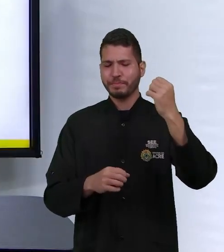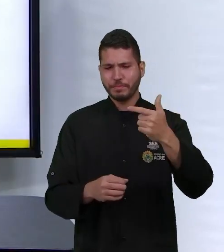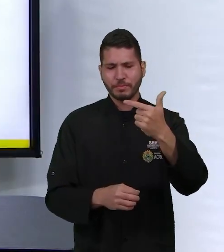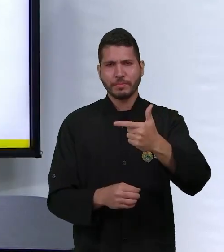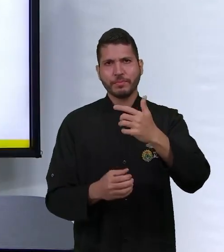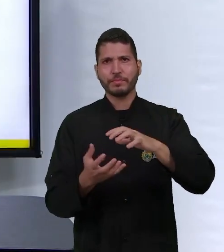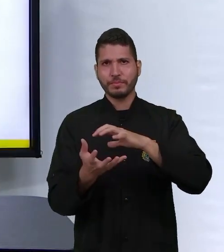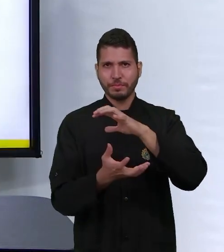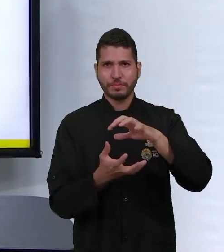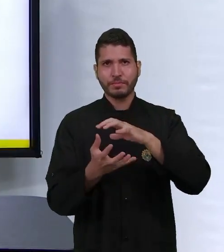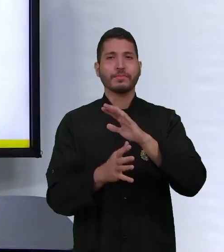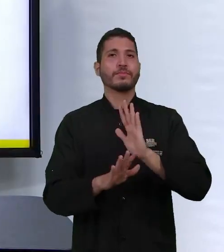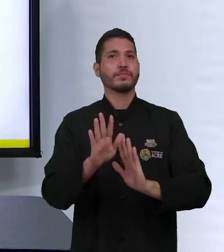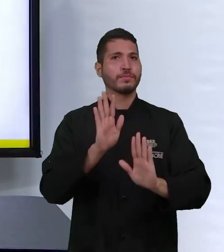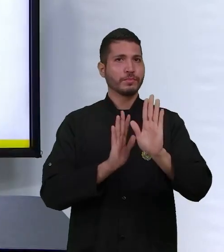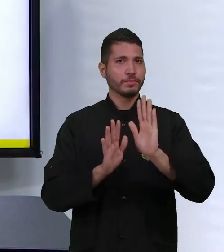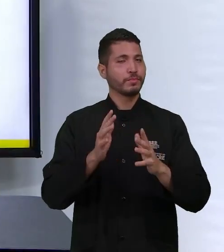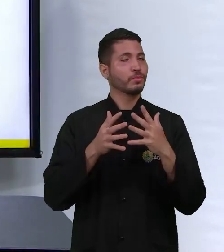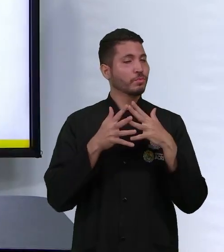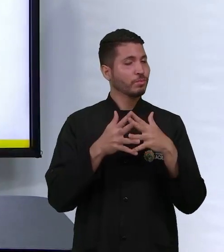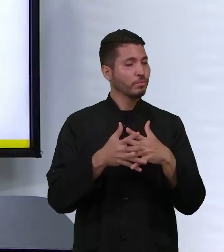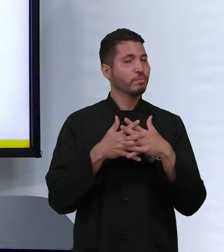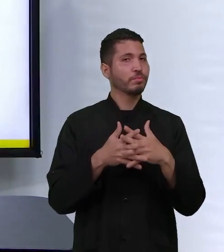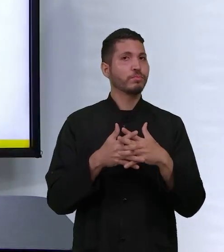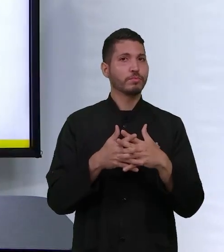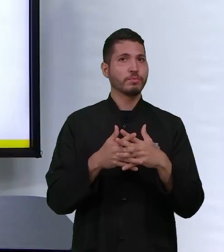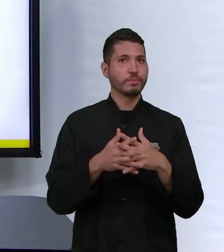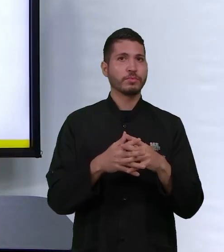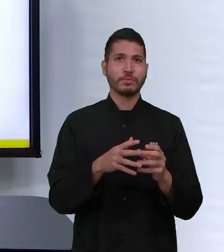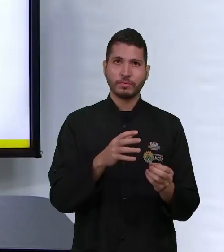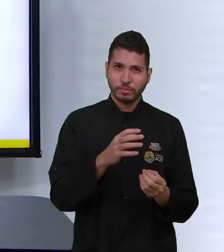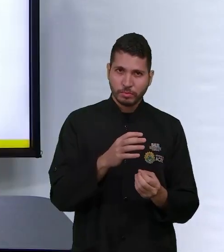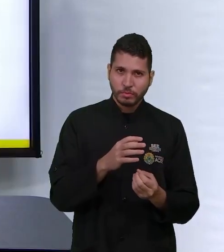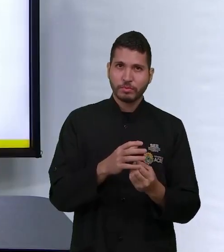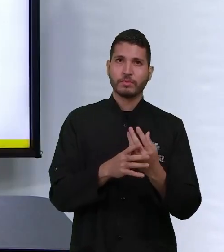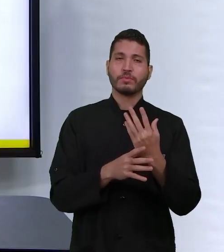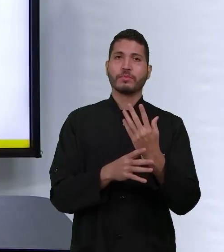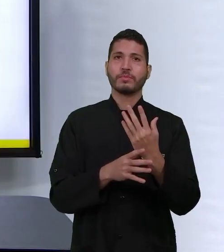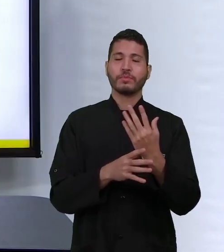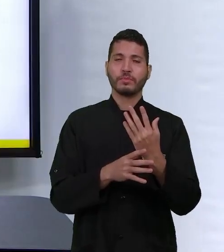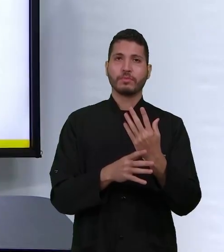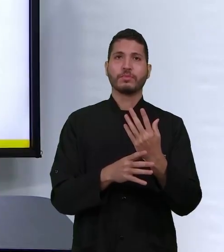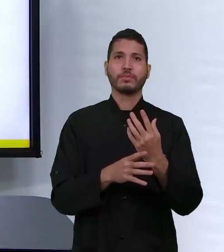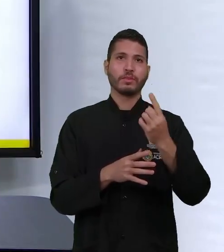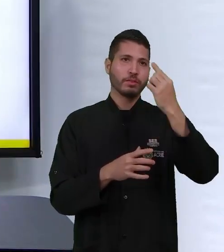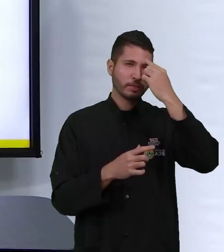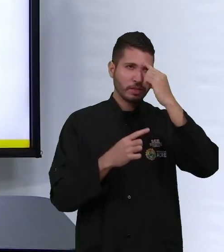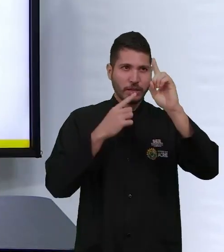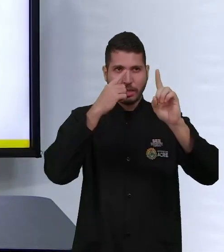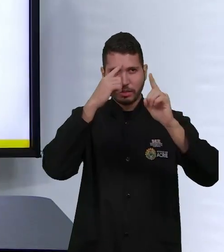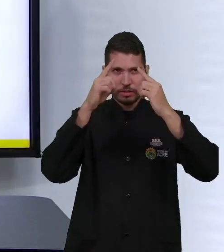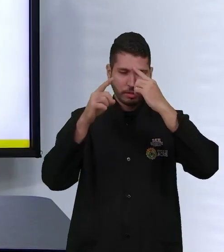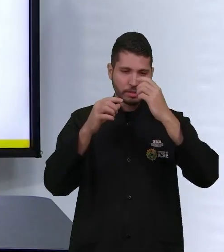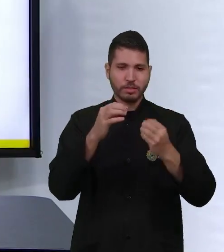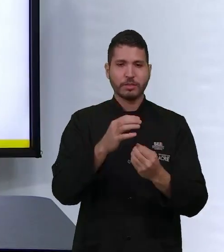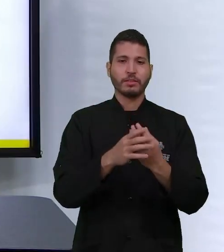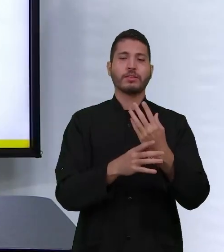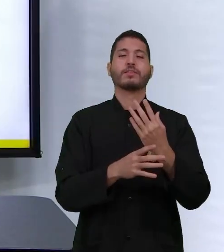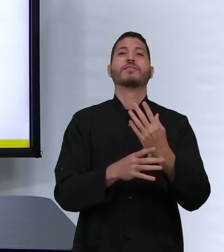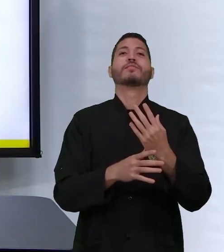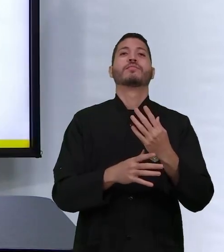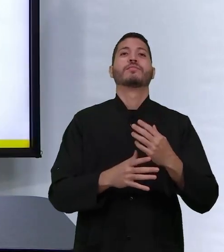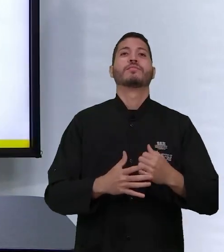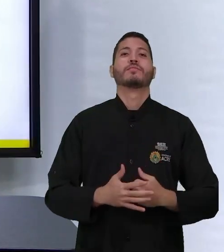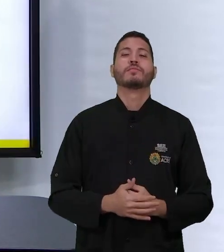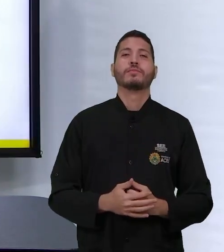Industrial. Cuidado, gente, para não confundir as invenções, as inovações. Lembrem-se sempre, a primeira foi